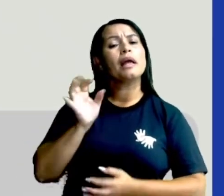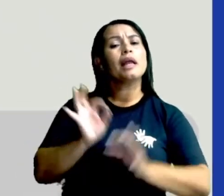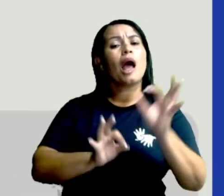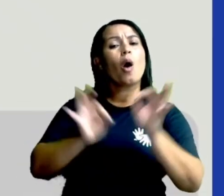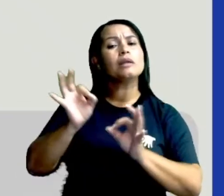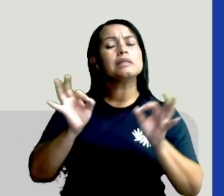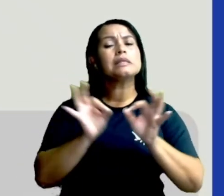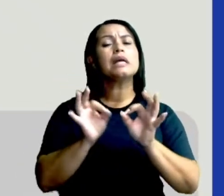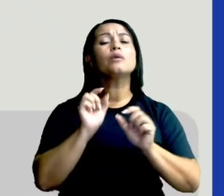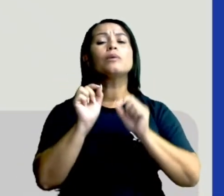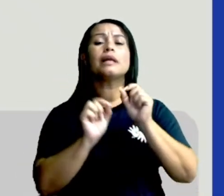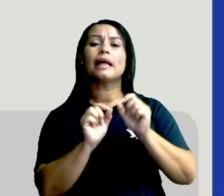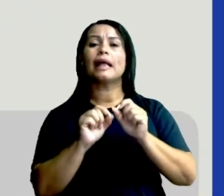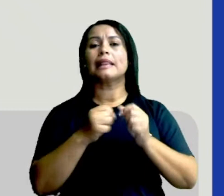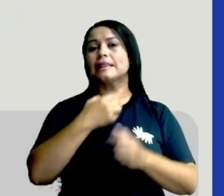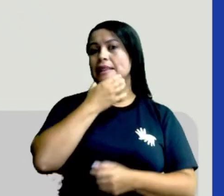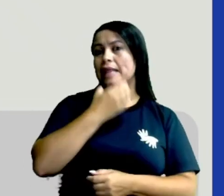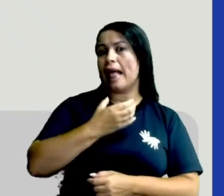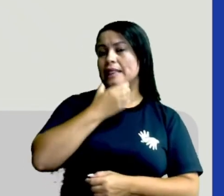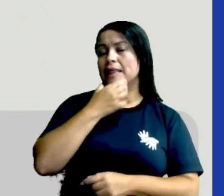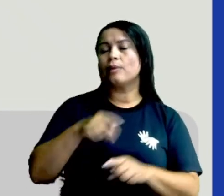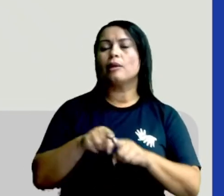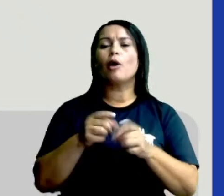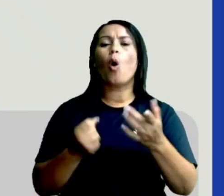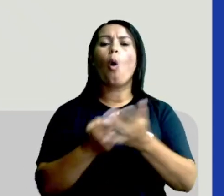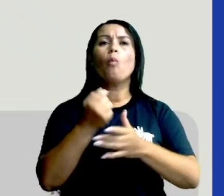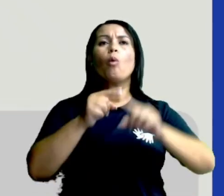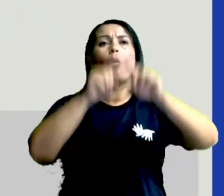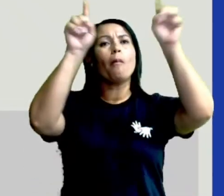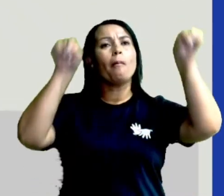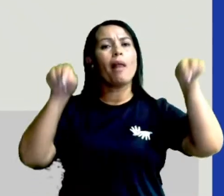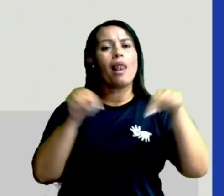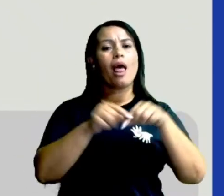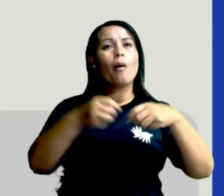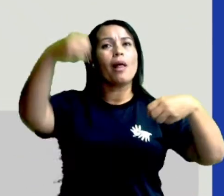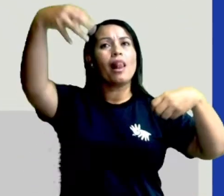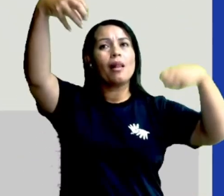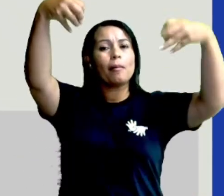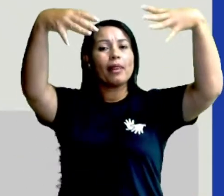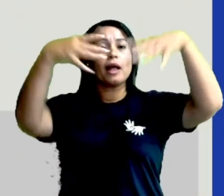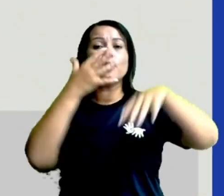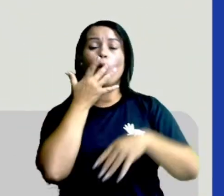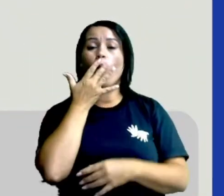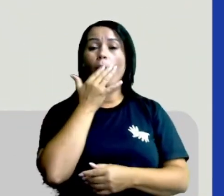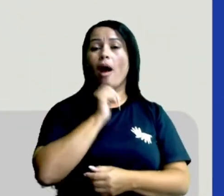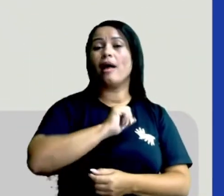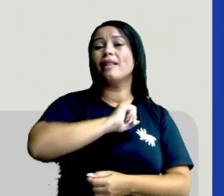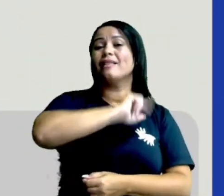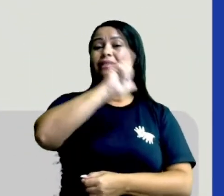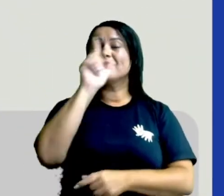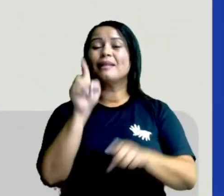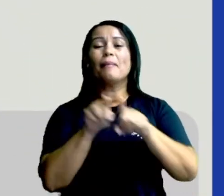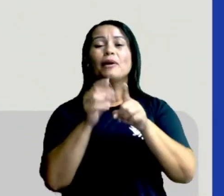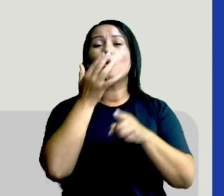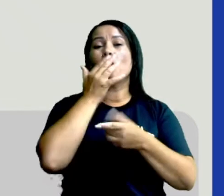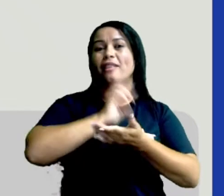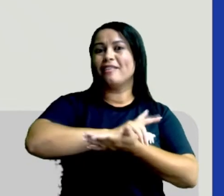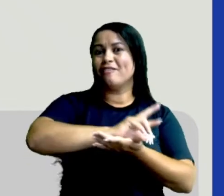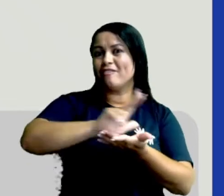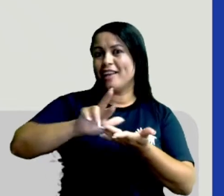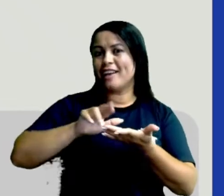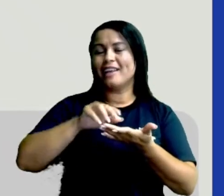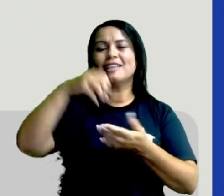sua casa. Ele comprou um painel iluminado com 10 lâmpadas, porém 3 lâmpadas estavam